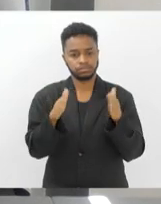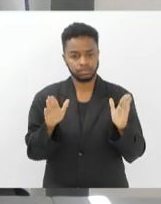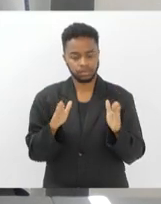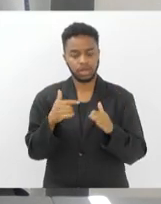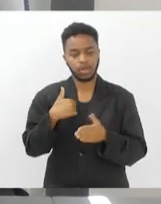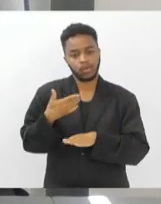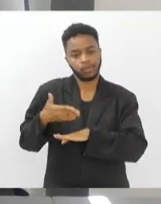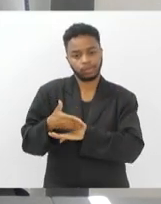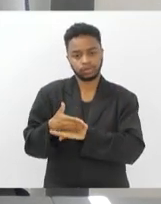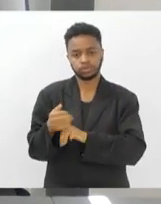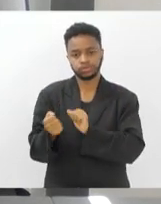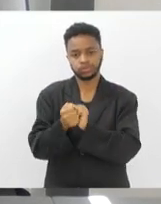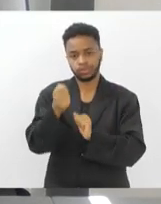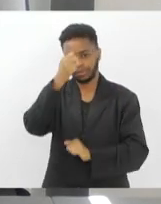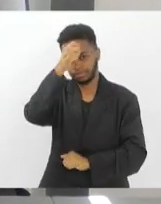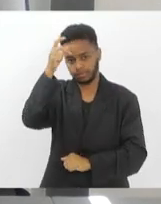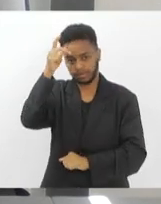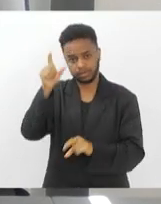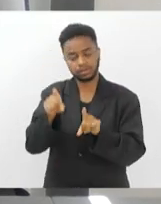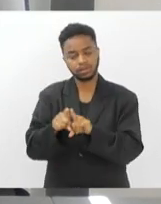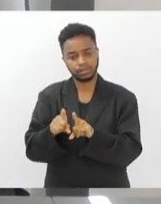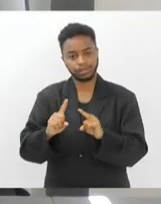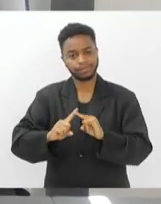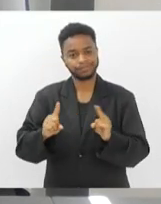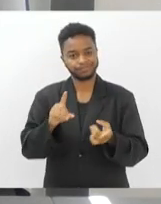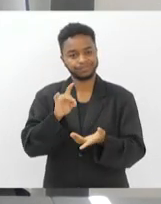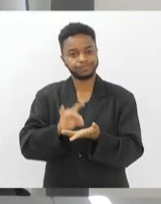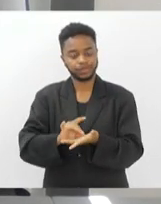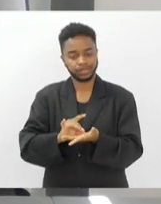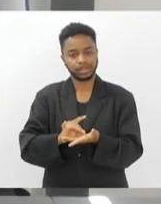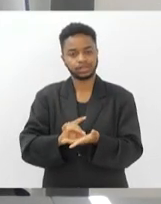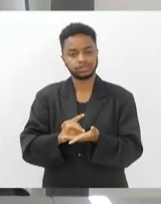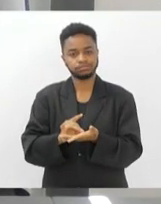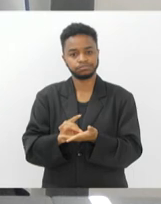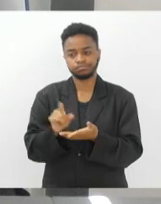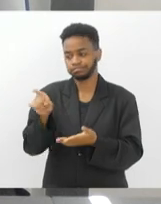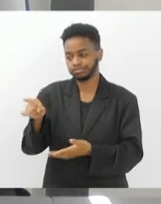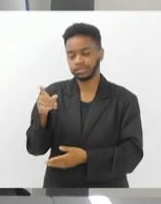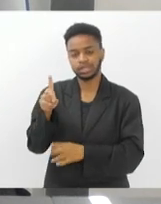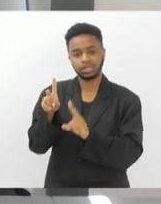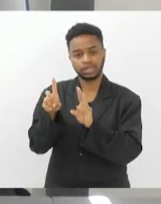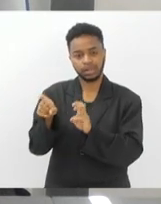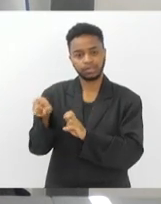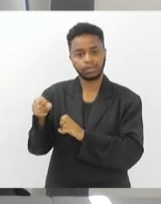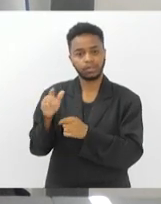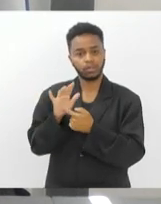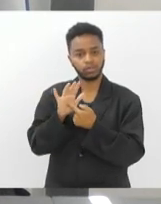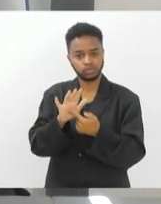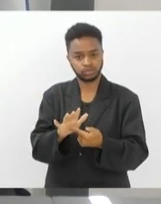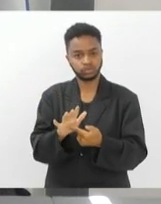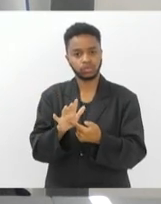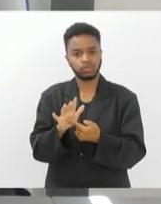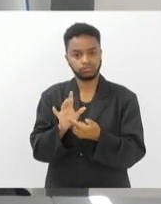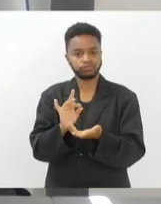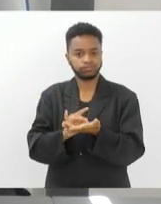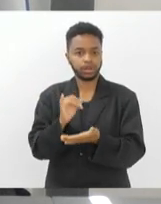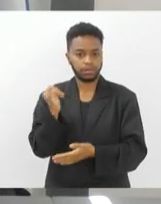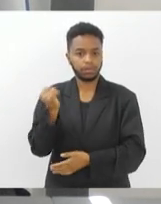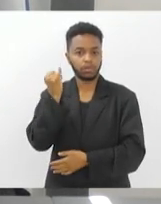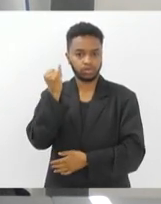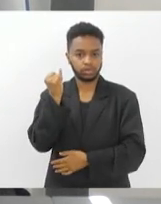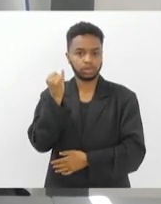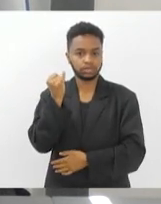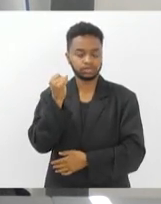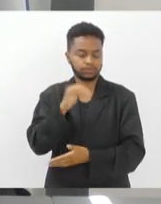com a presença do prefeito também. Mas, de fato, o que Vossa Excelência apresenta, deputado Mink, é importante para